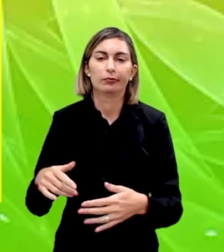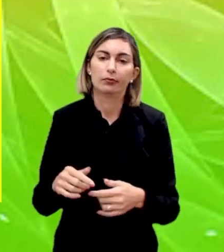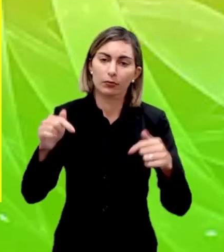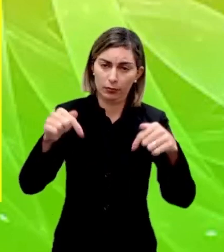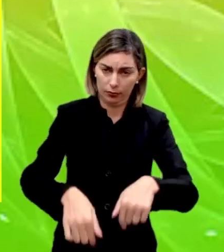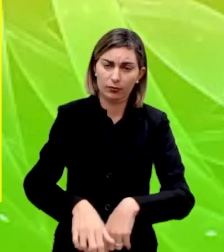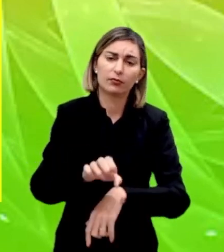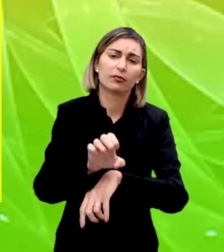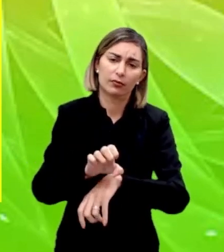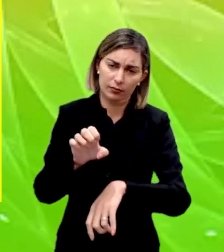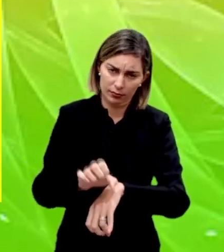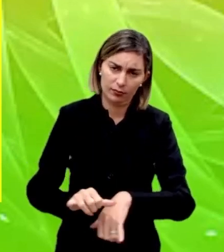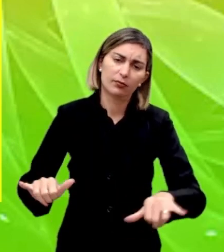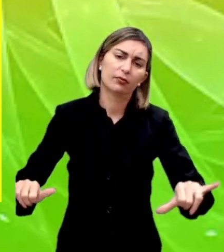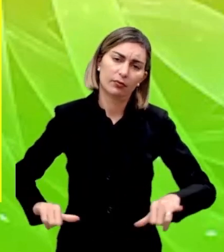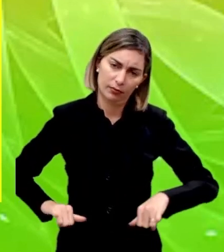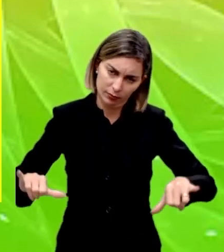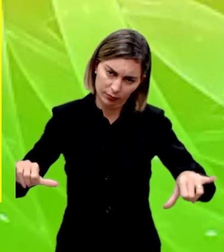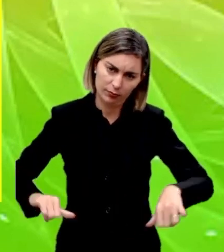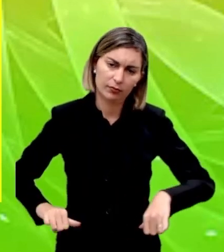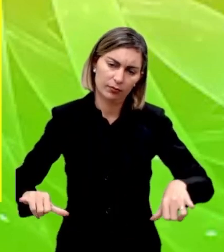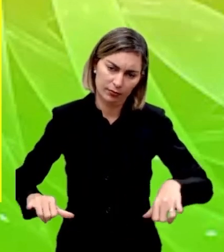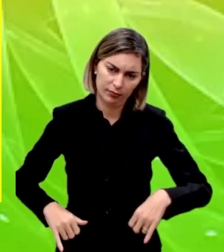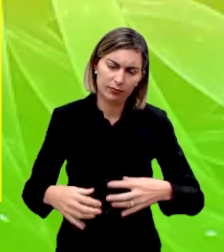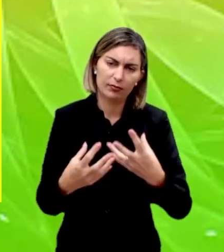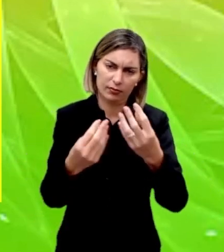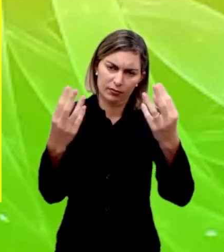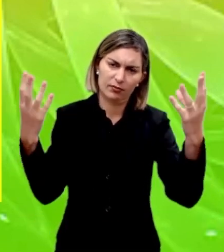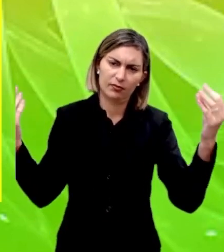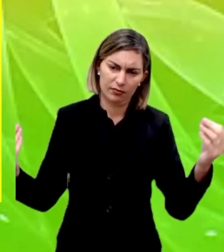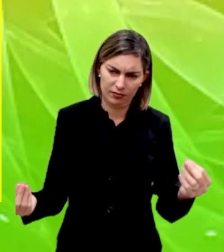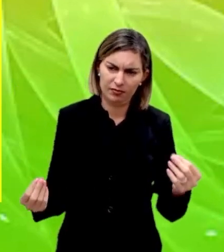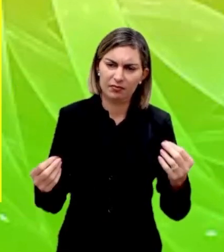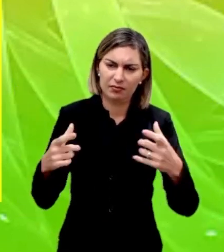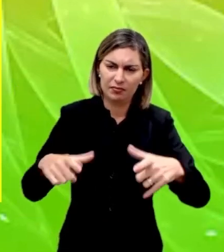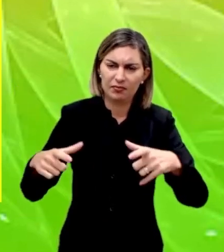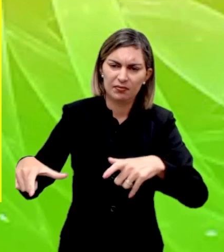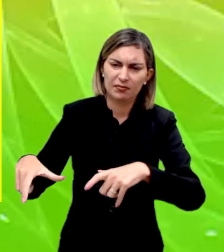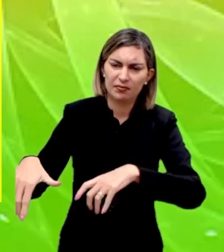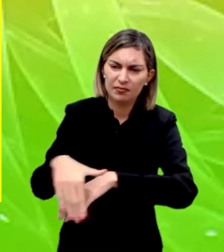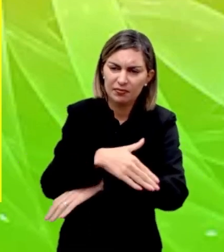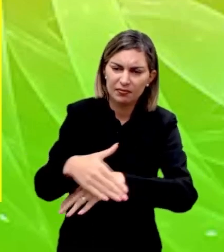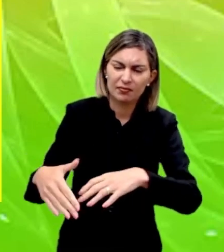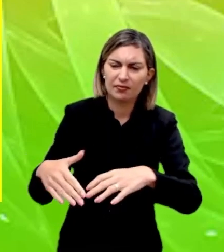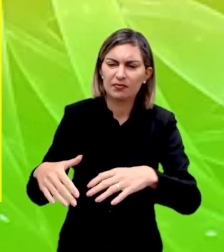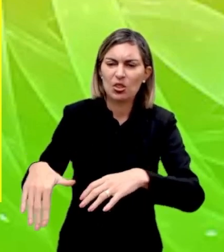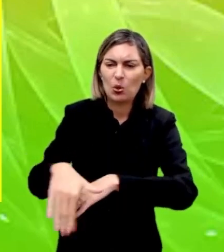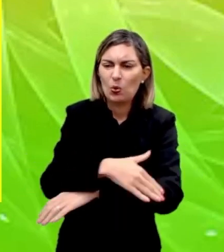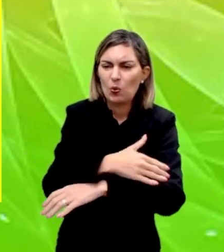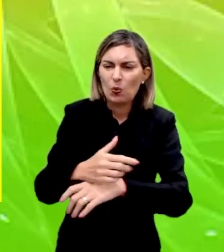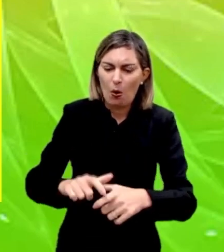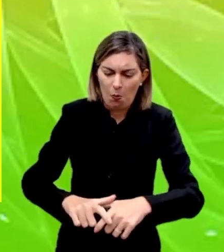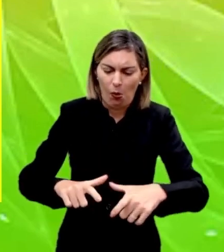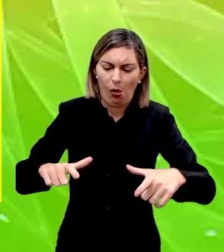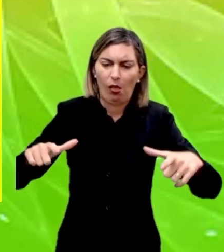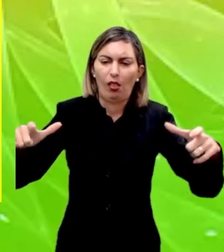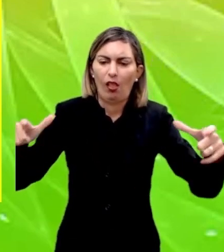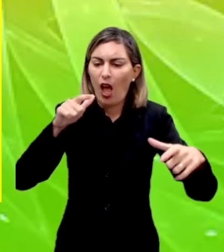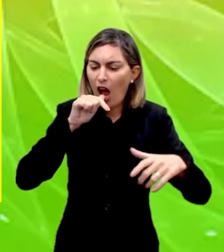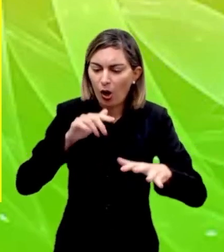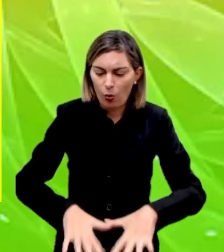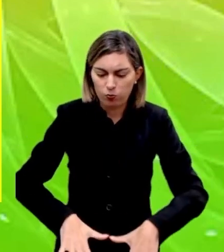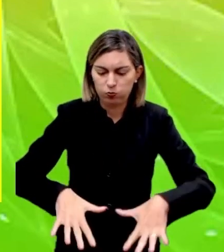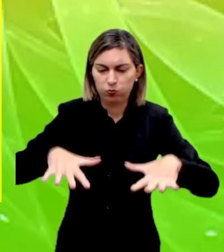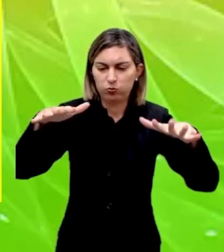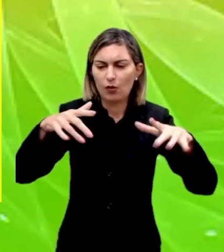estado, a gente sofre muito disso daí. Os esgotos são entupidos, As ruas ficam logo alagadas porque não